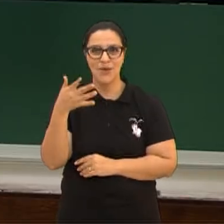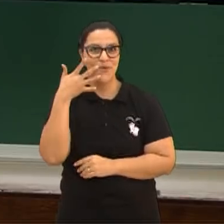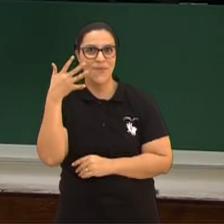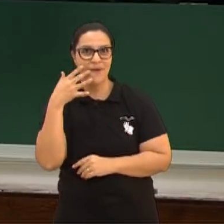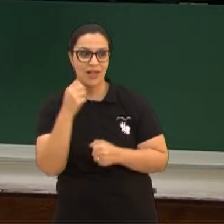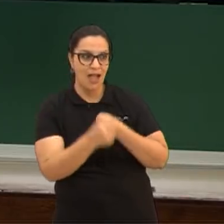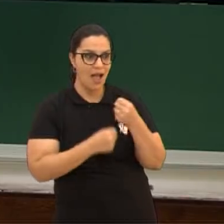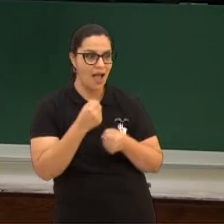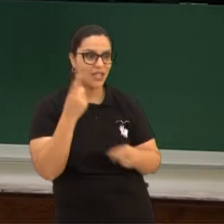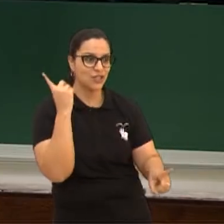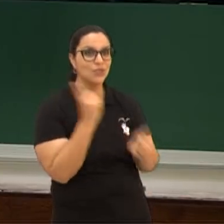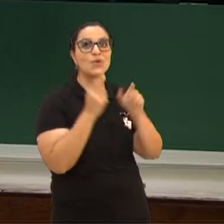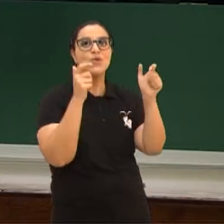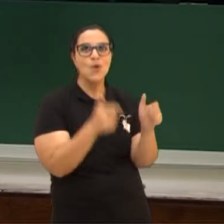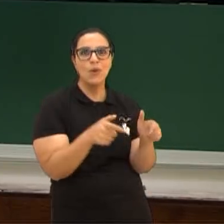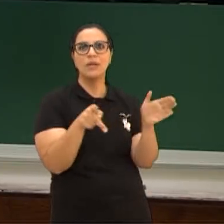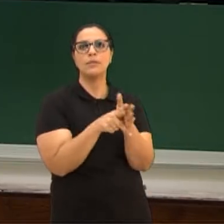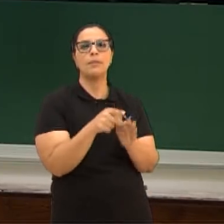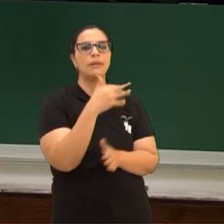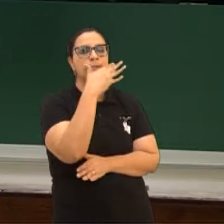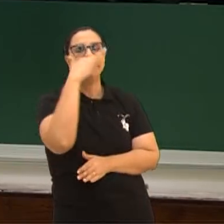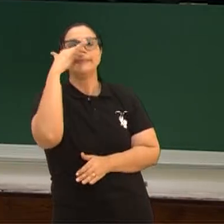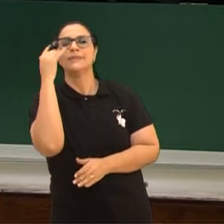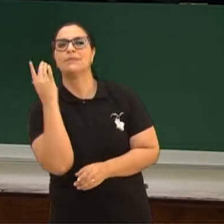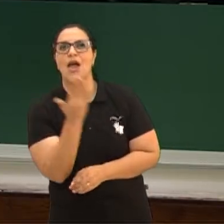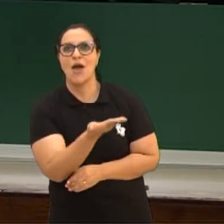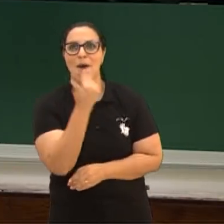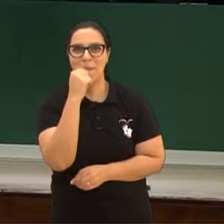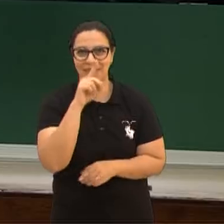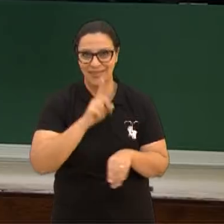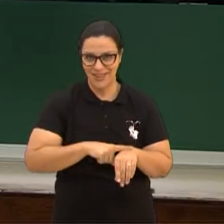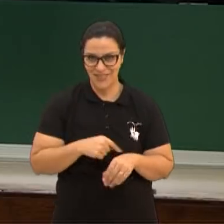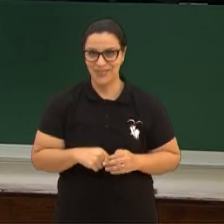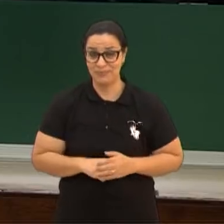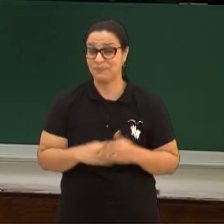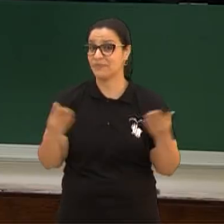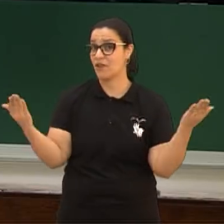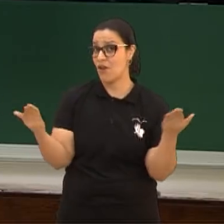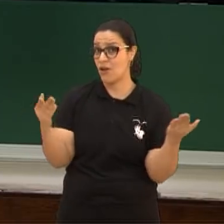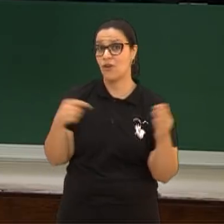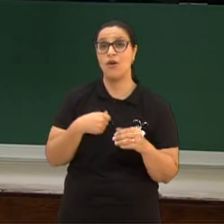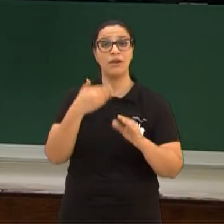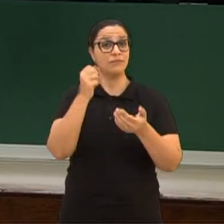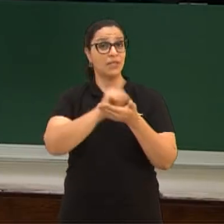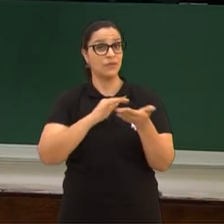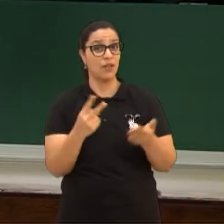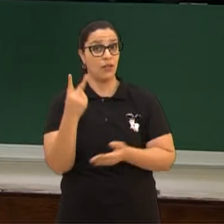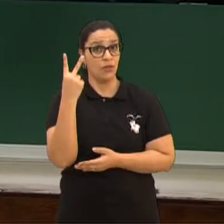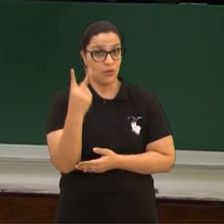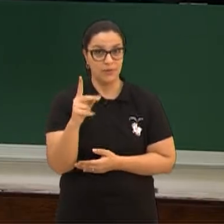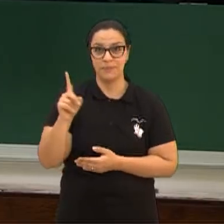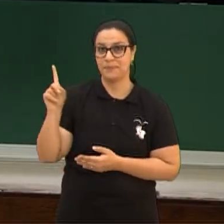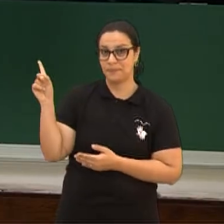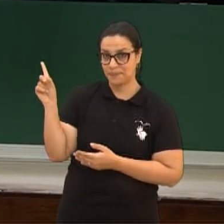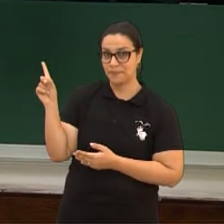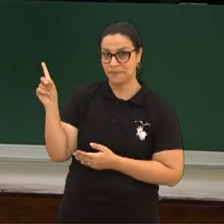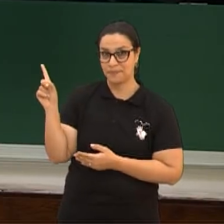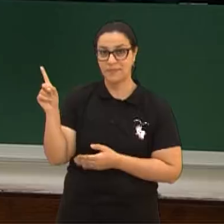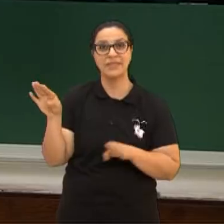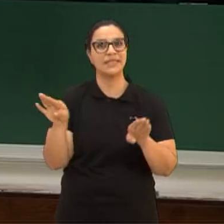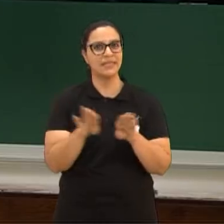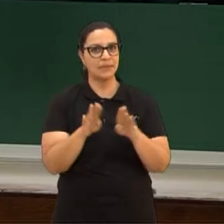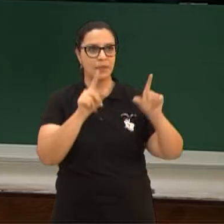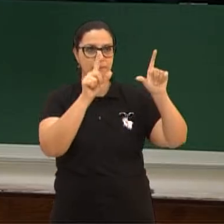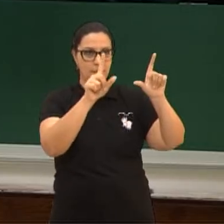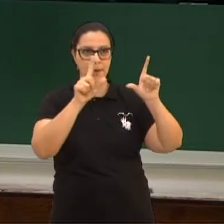correndinho descobrir aonde estava aquele cheirinho. Bom, próximo exercício. Mais uma